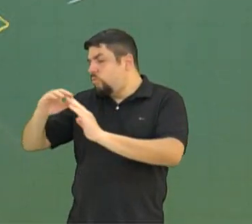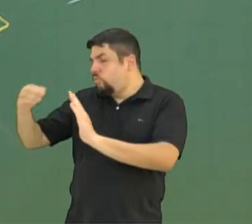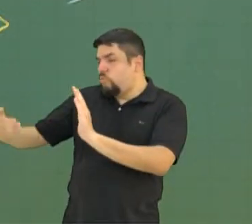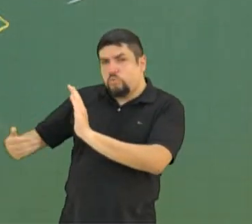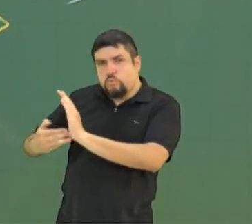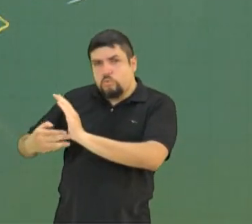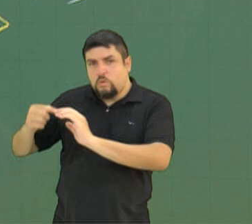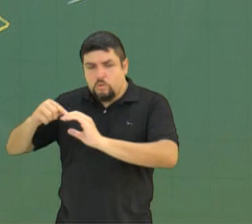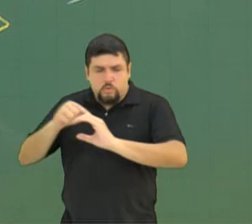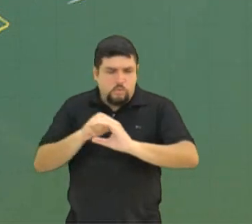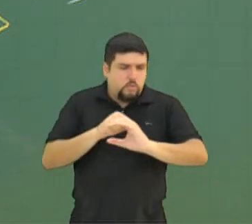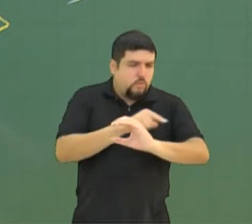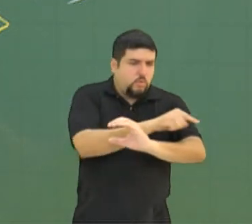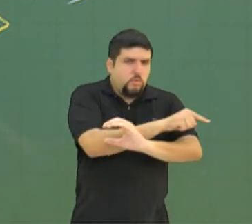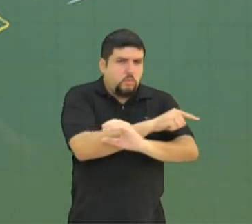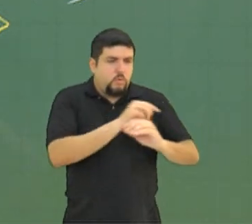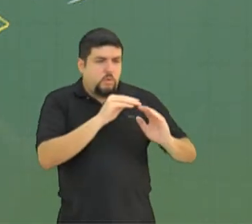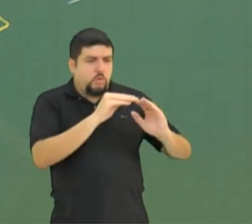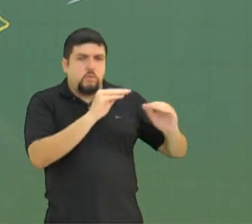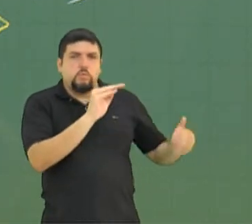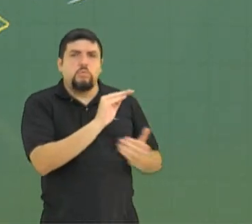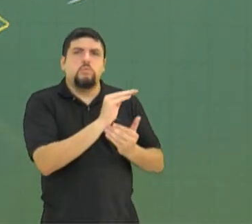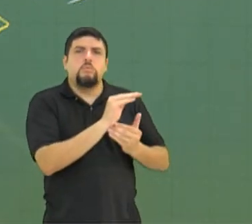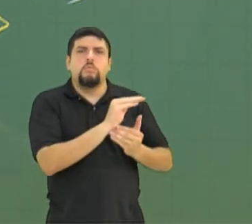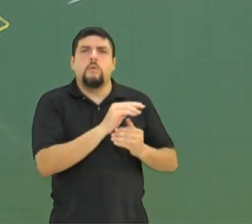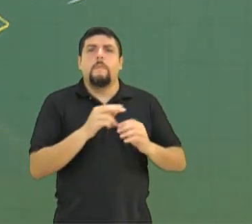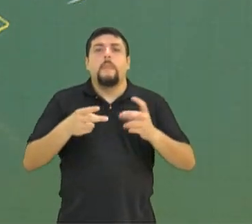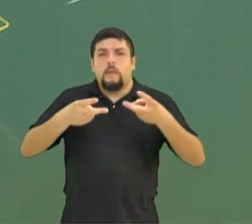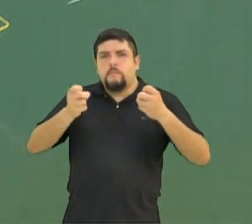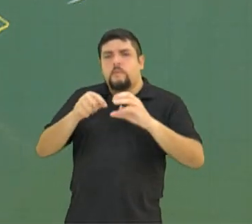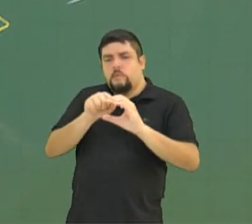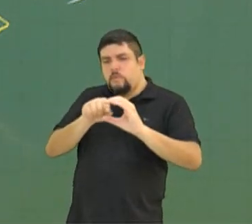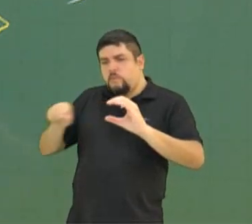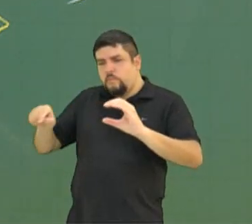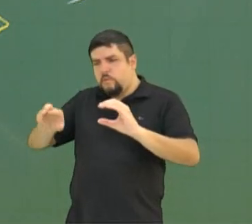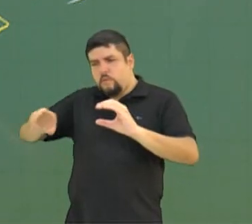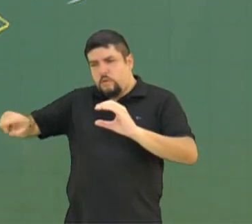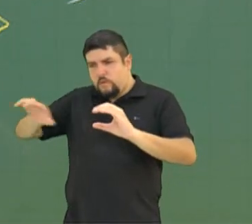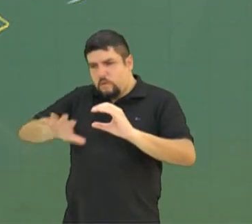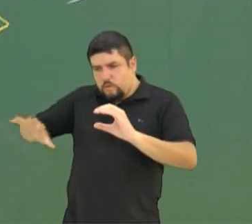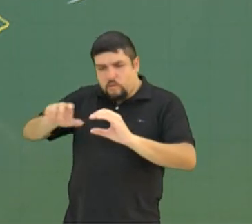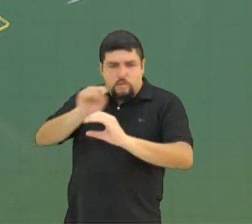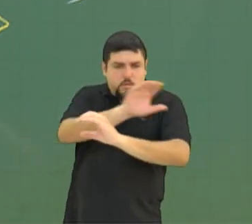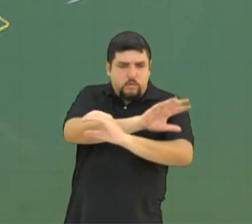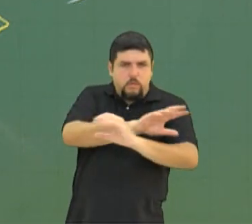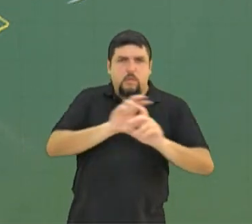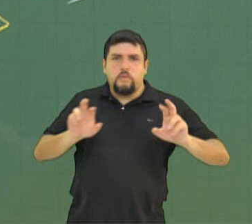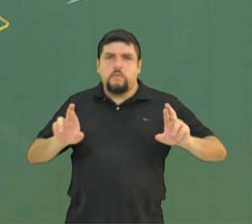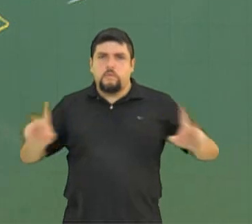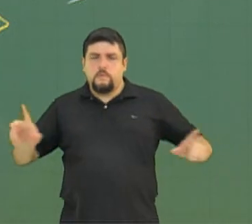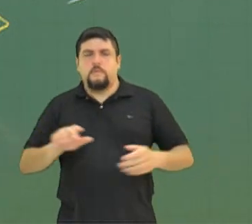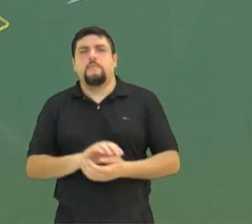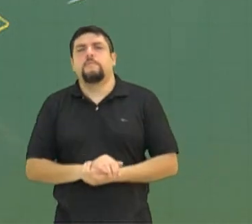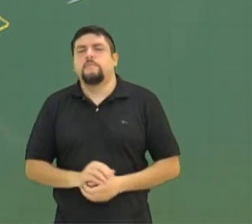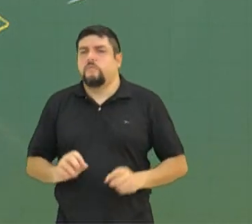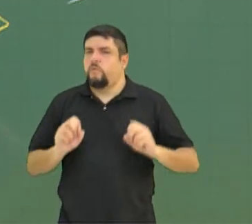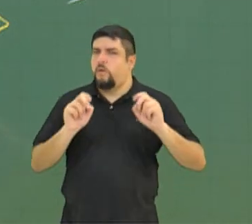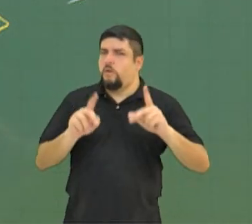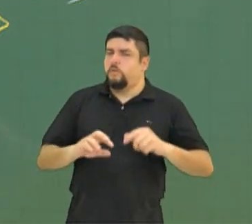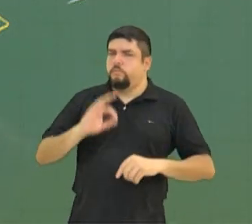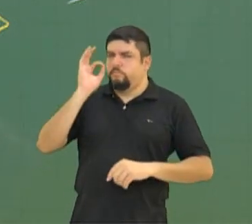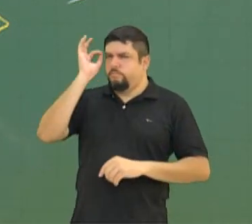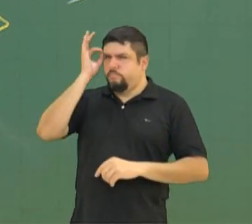tudo que tem para a esquerda, certo? Você vai ver que são tão diferentes. Show de bola? Já estamos na letra